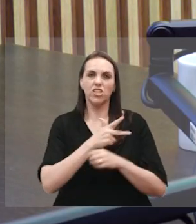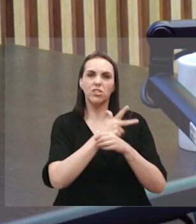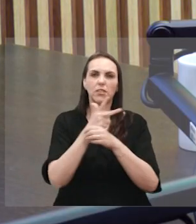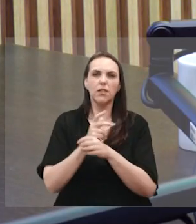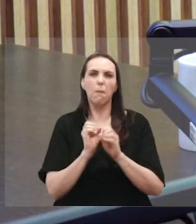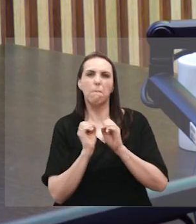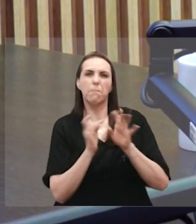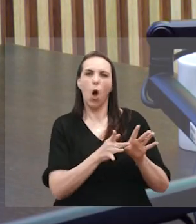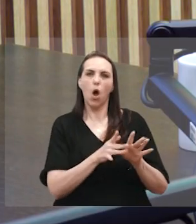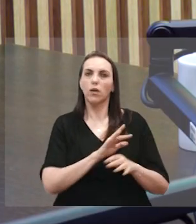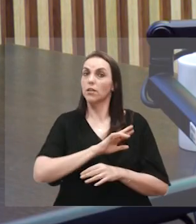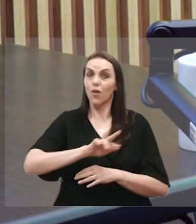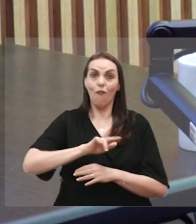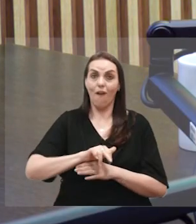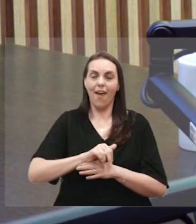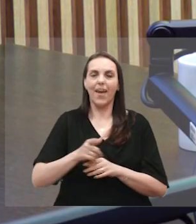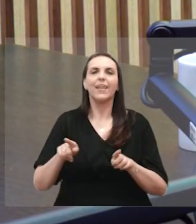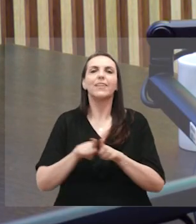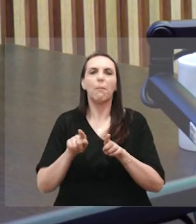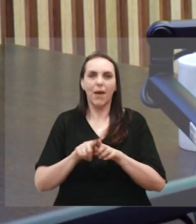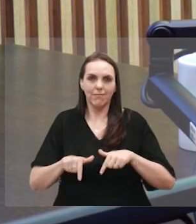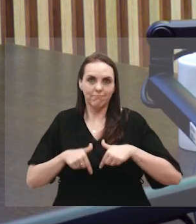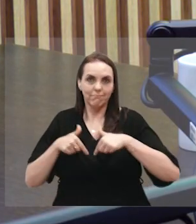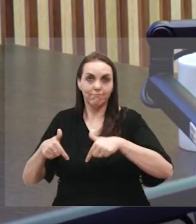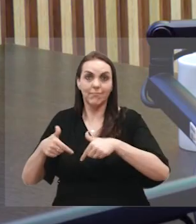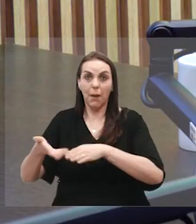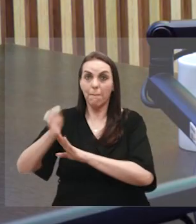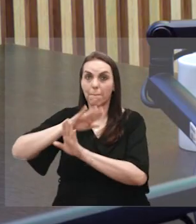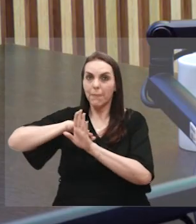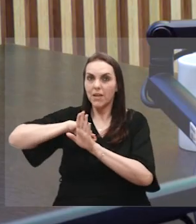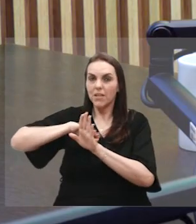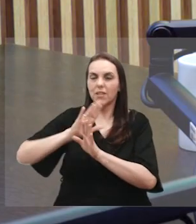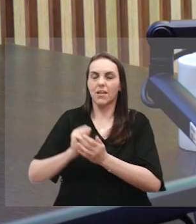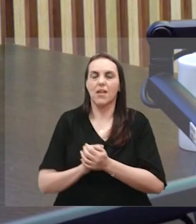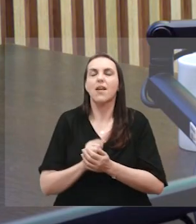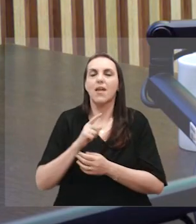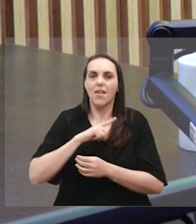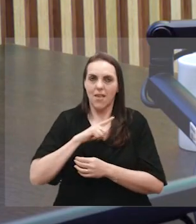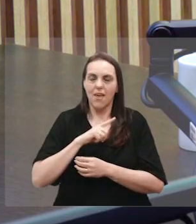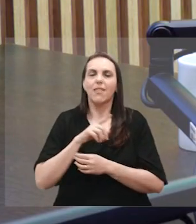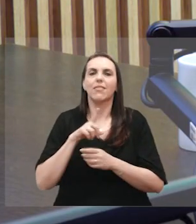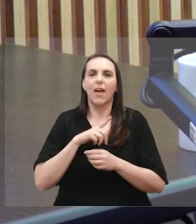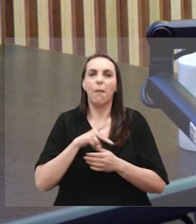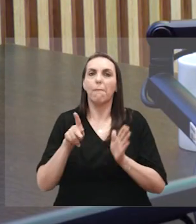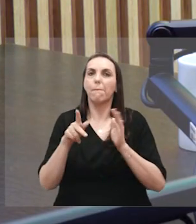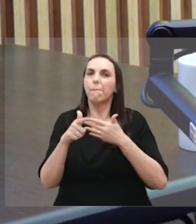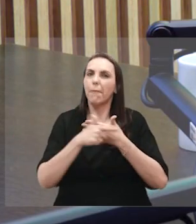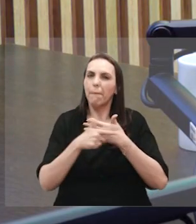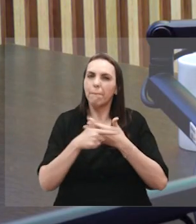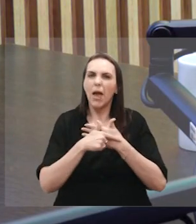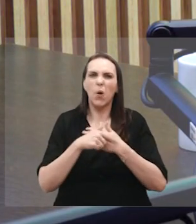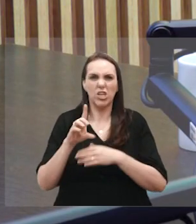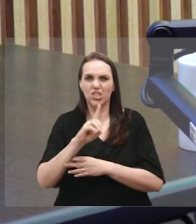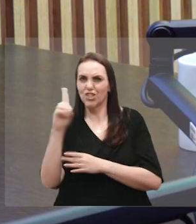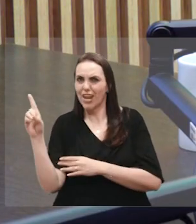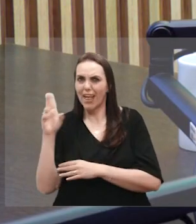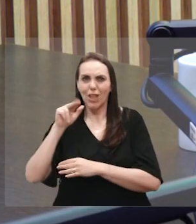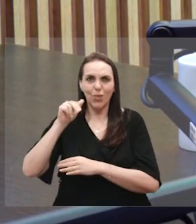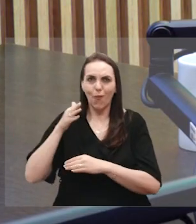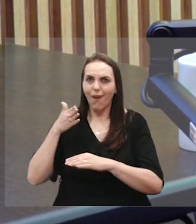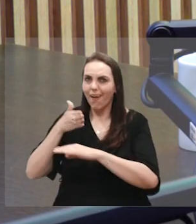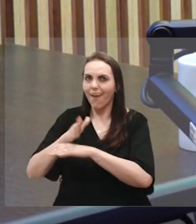atua também nos bastidores. A gente tem um papel que a direita tem aí, na verdade, é um tabu que não entra em bairros, não entra em